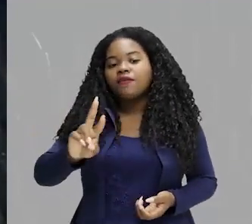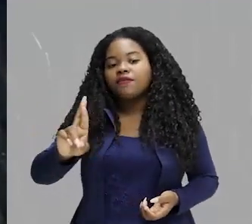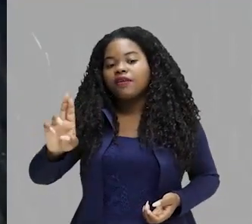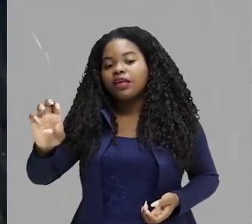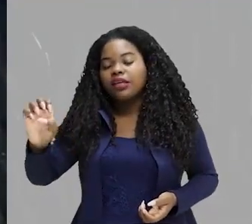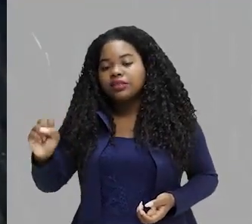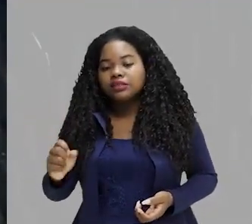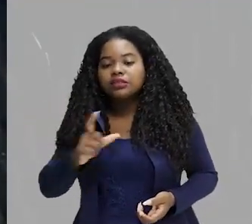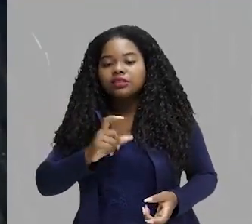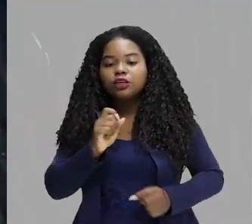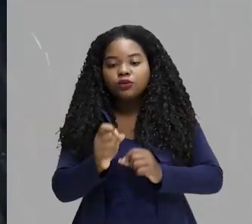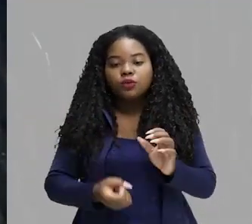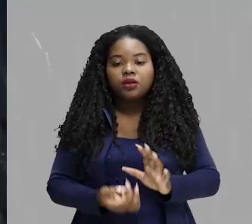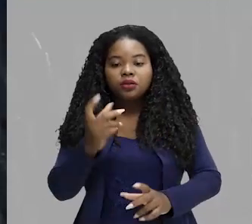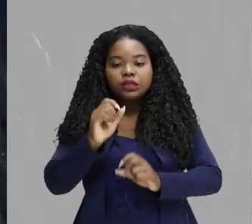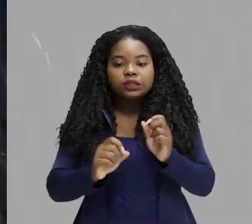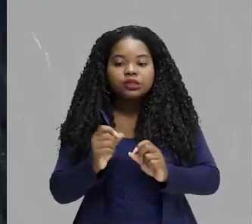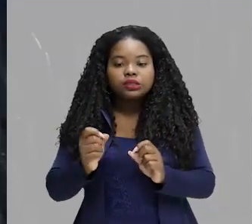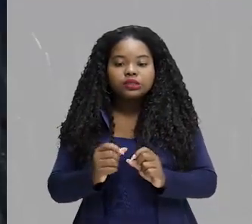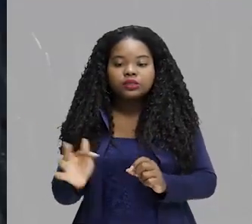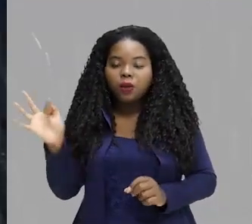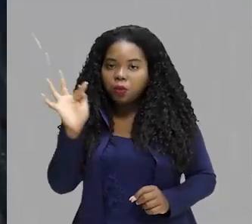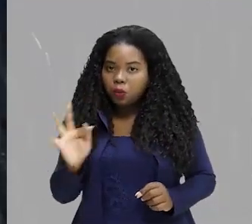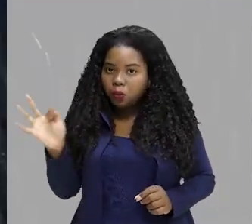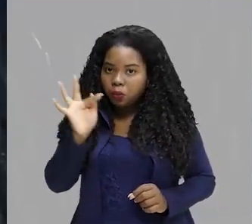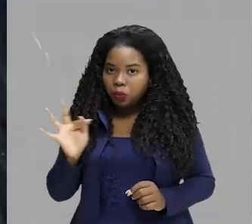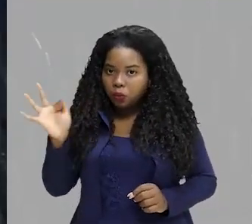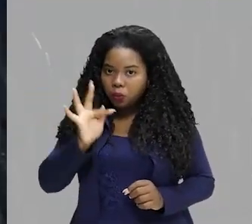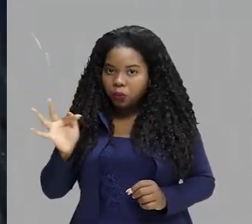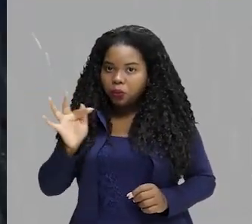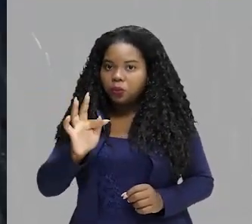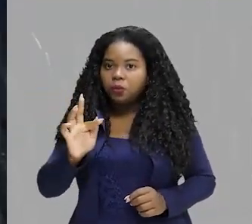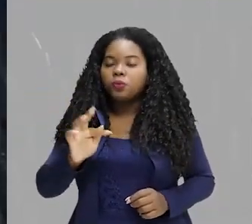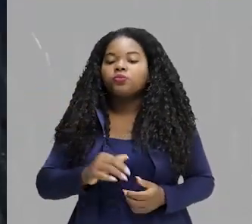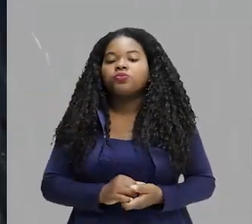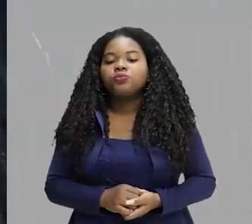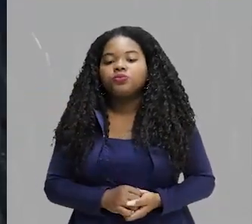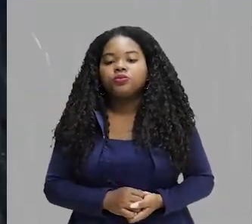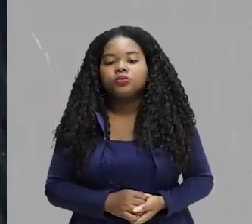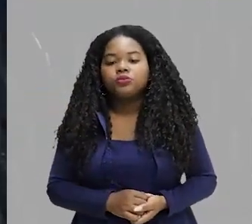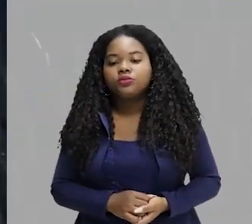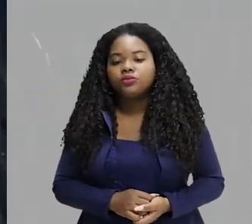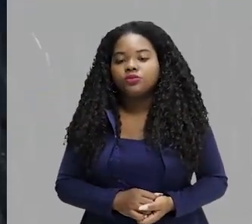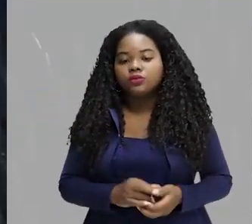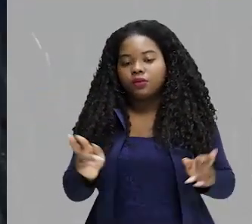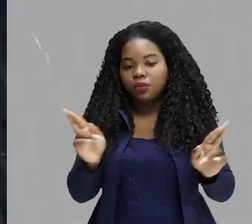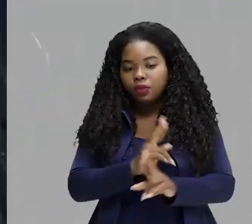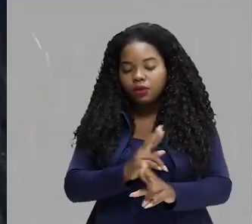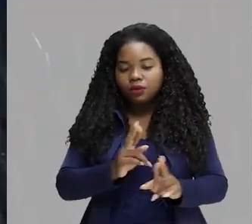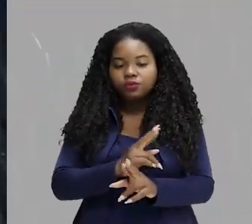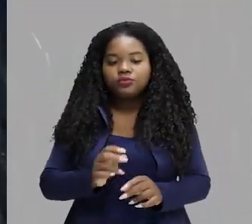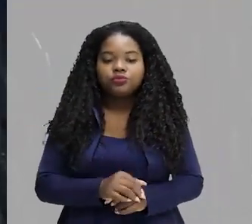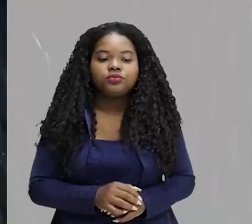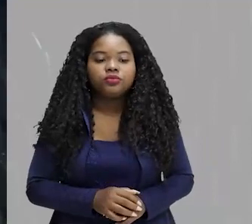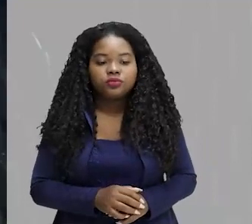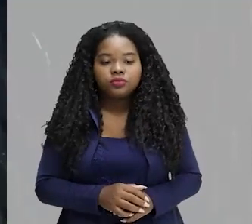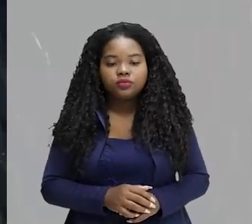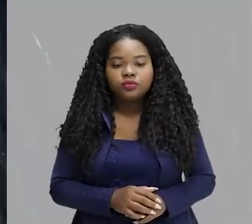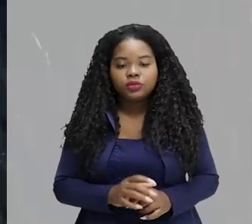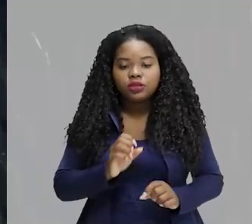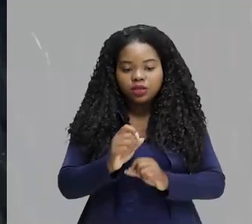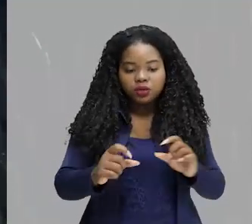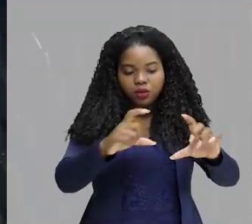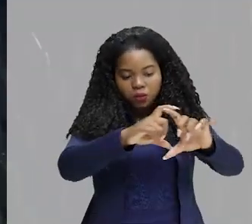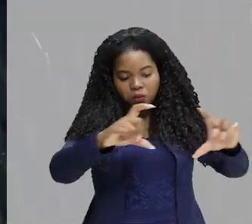o francês, que usava o termo verse libre, tá? Fazendo referência a esse formato, que era um verso